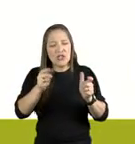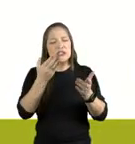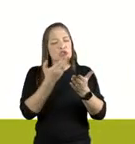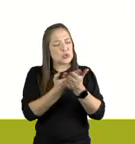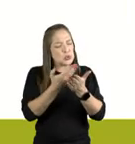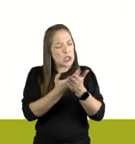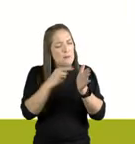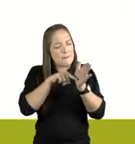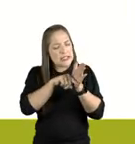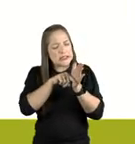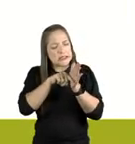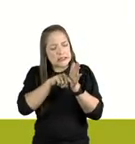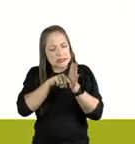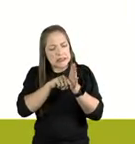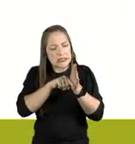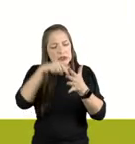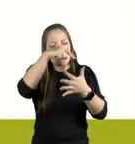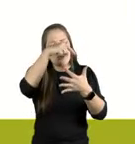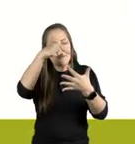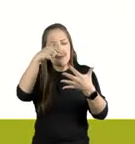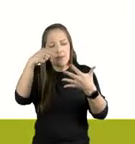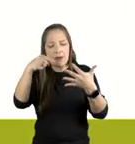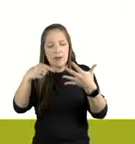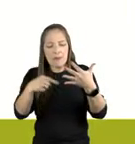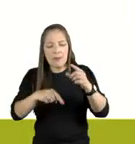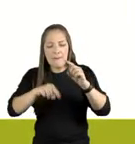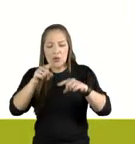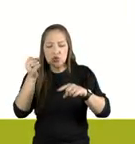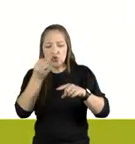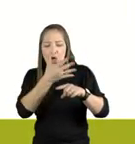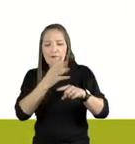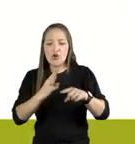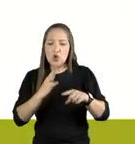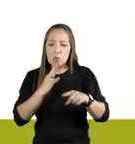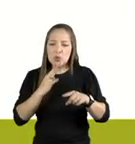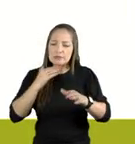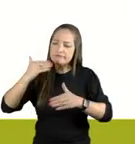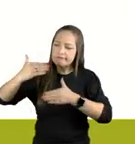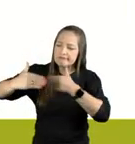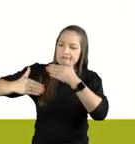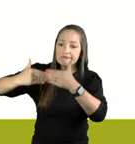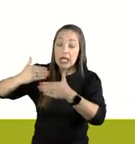conhecendo novos produtos. E se esses produtos condizem com a sua,